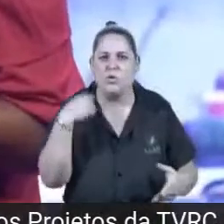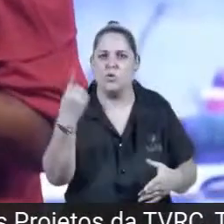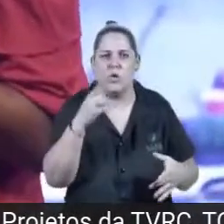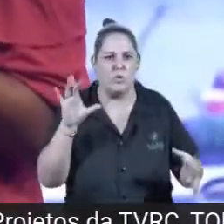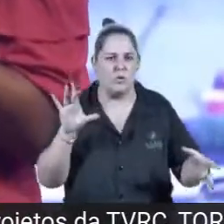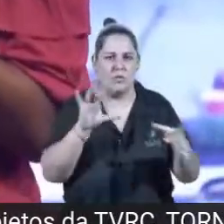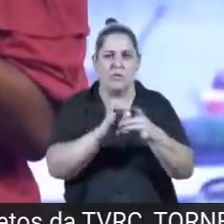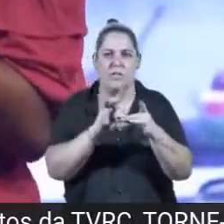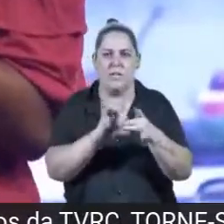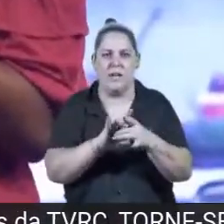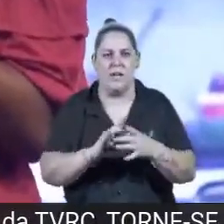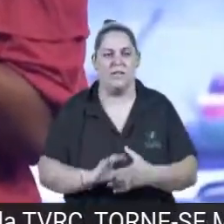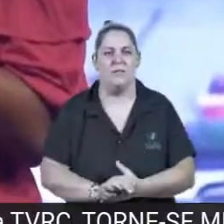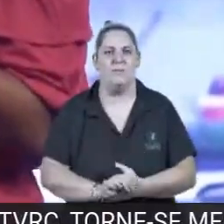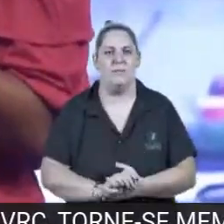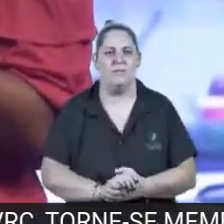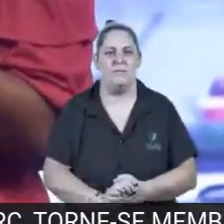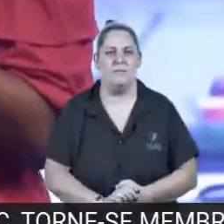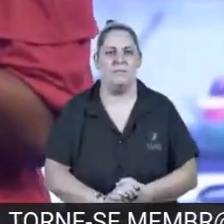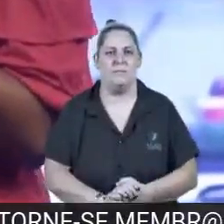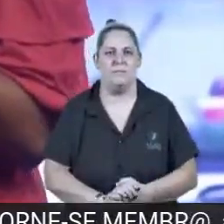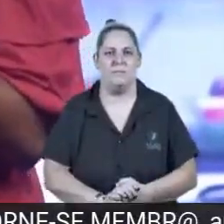Presidenta Lula.